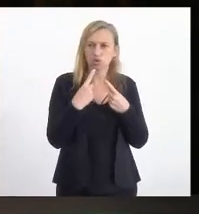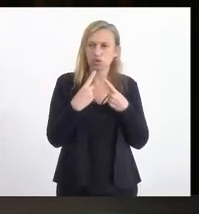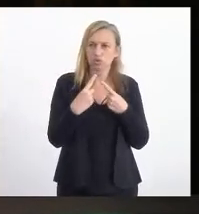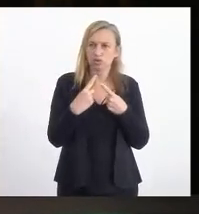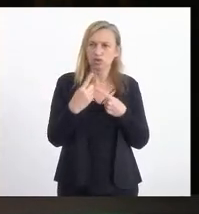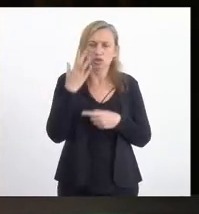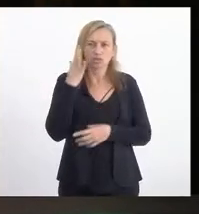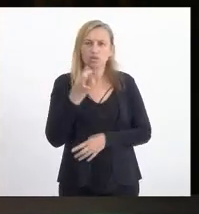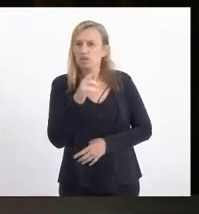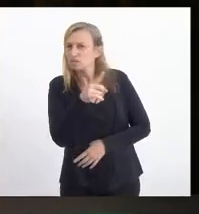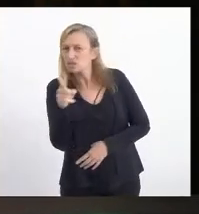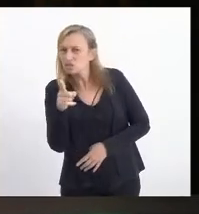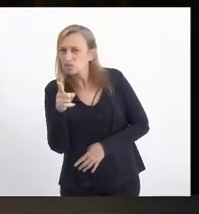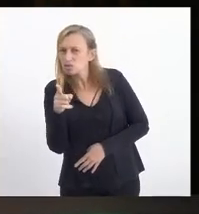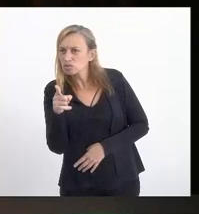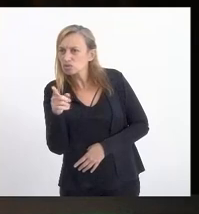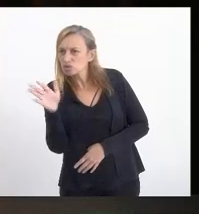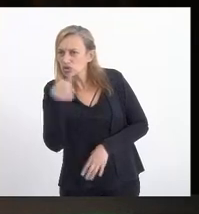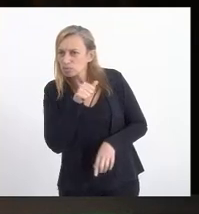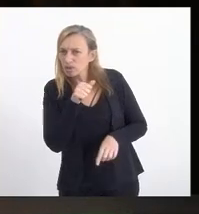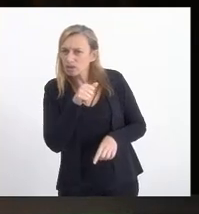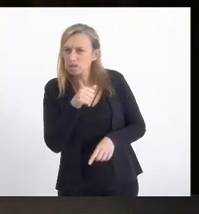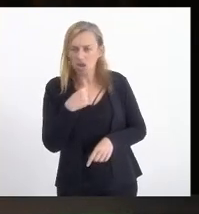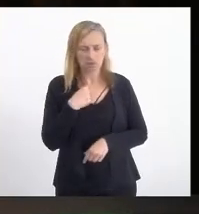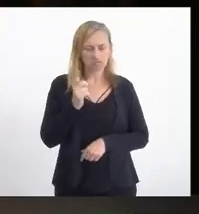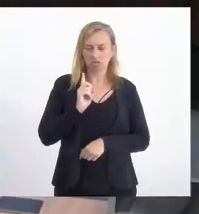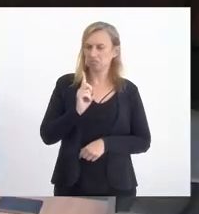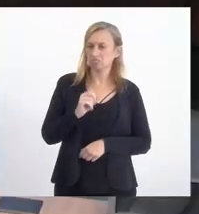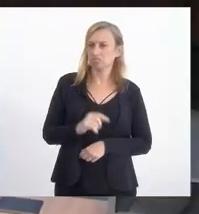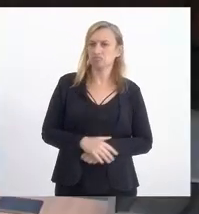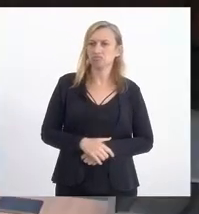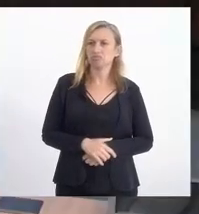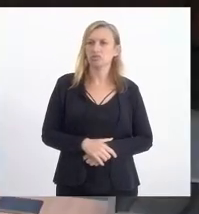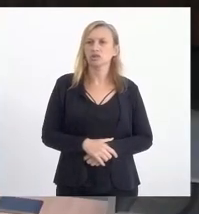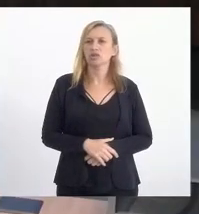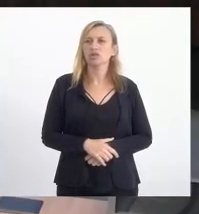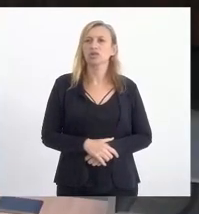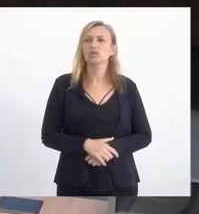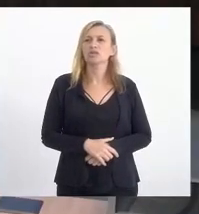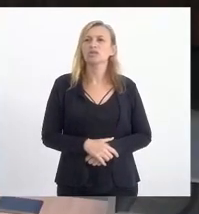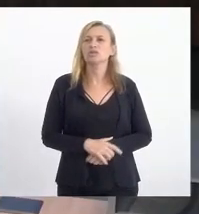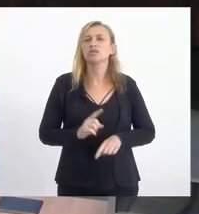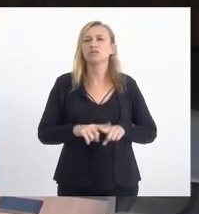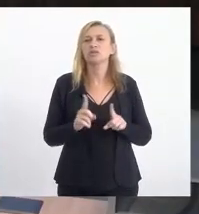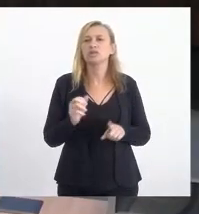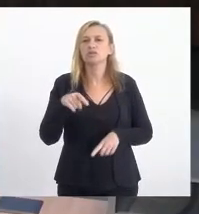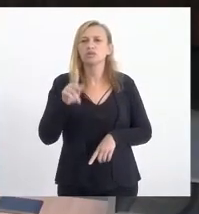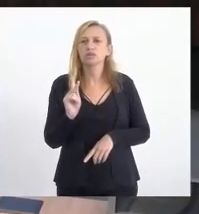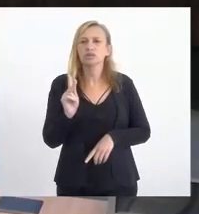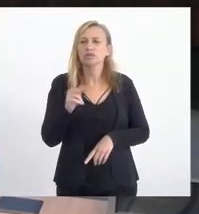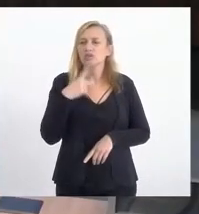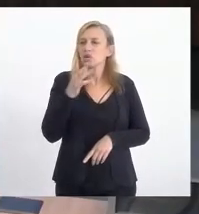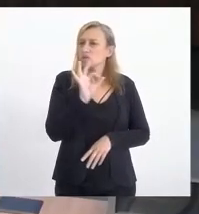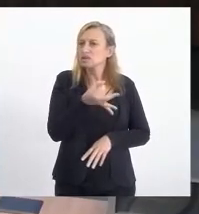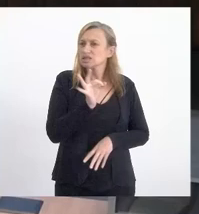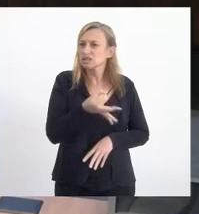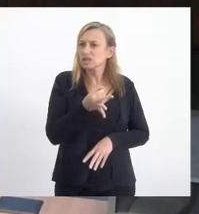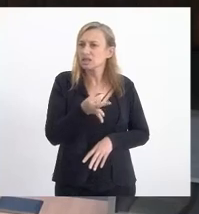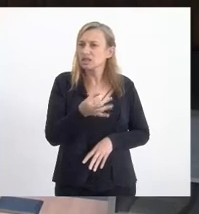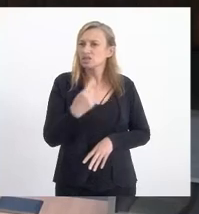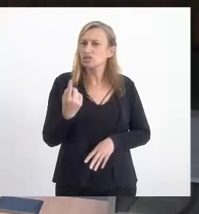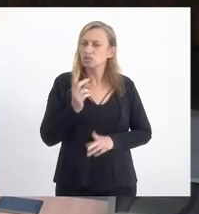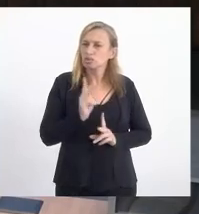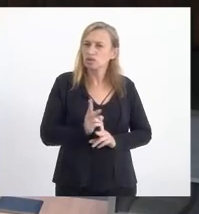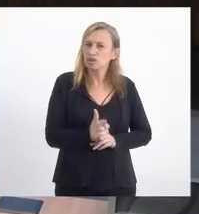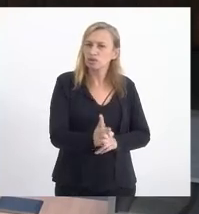não sei se vocês foram eu não fui chamado mas isso é inerente que não coloca botou com grande propriedade legal que nós